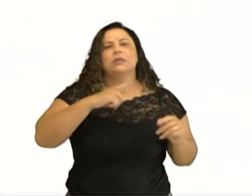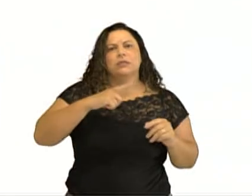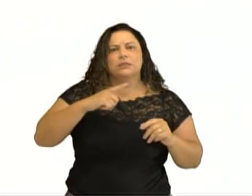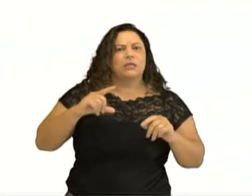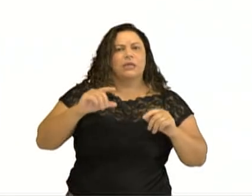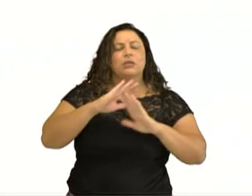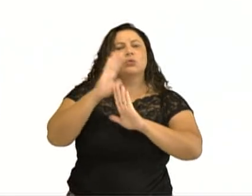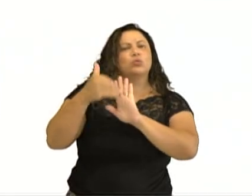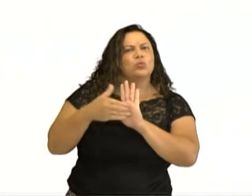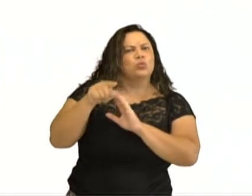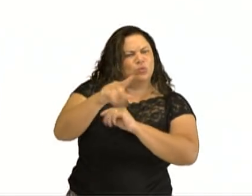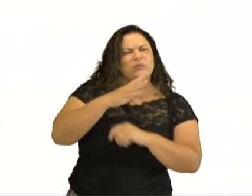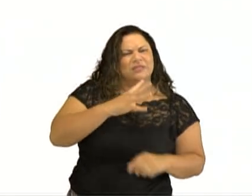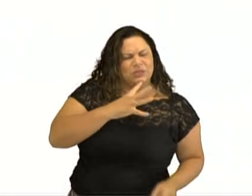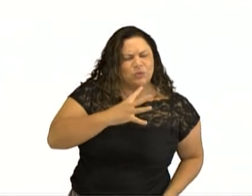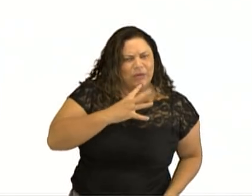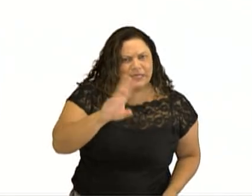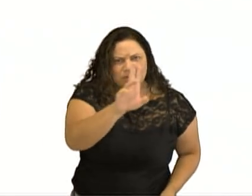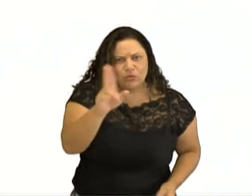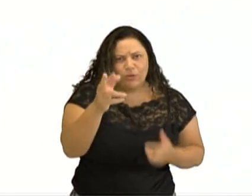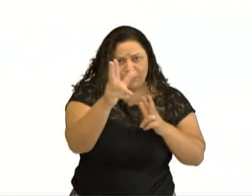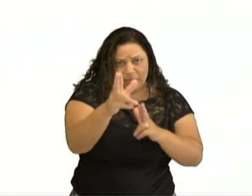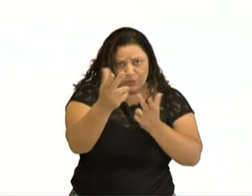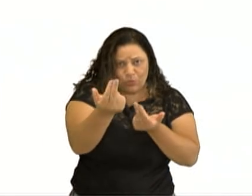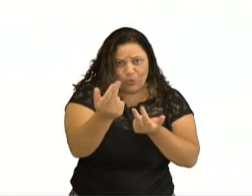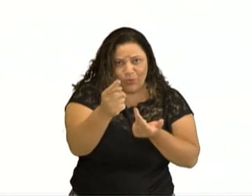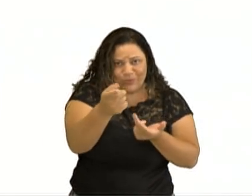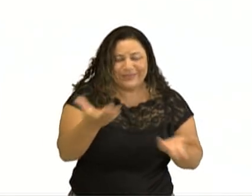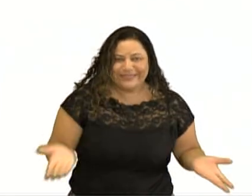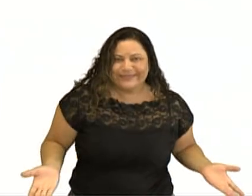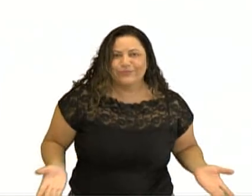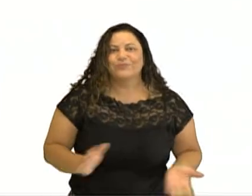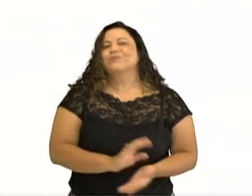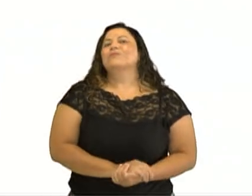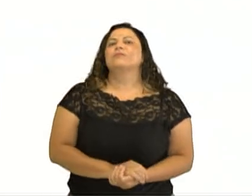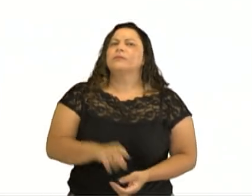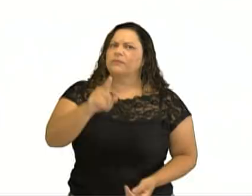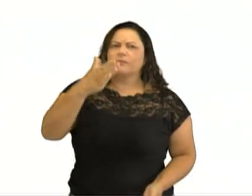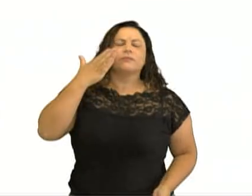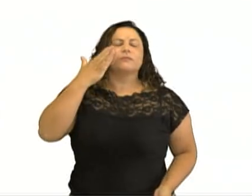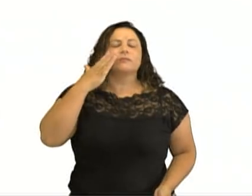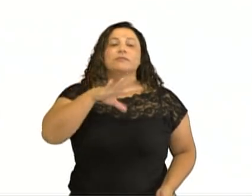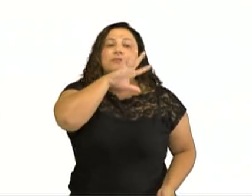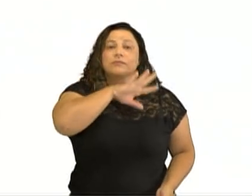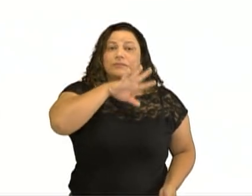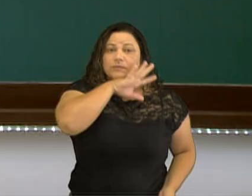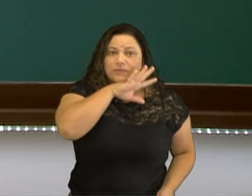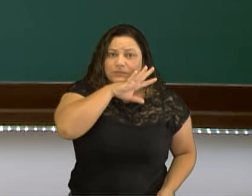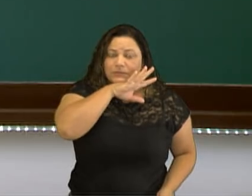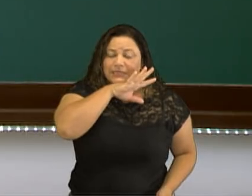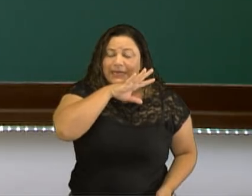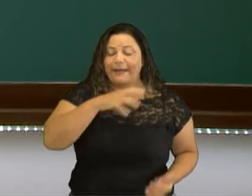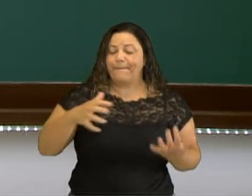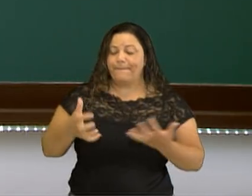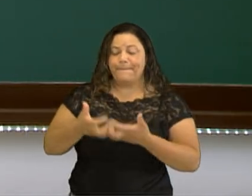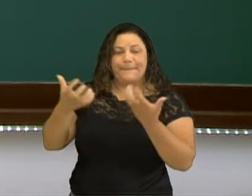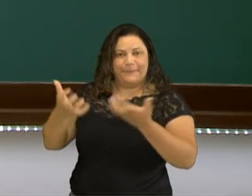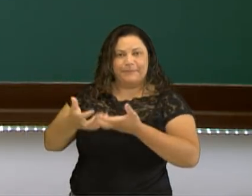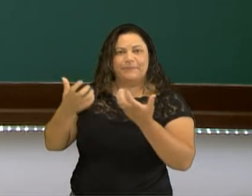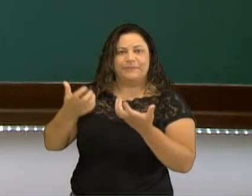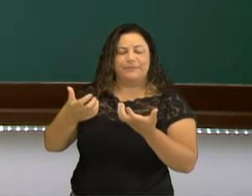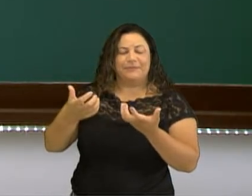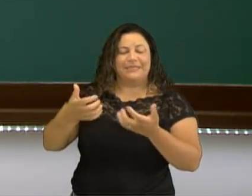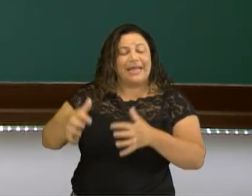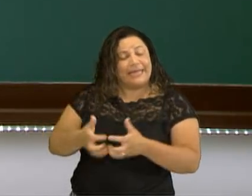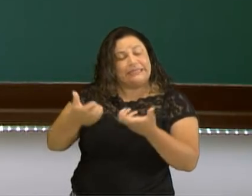E você, conhece alguém que tem o mesmo nome que o seu? Você sabia que animais e plantas têm nomes específicos?